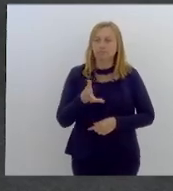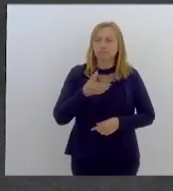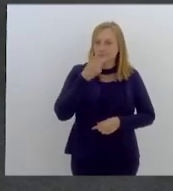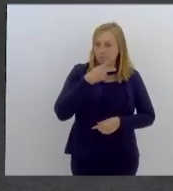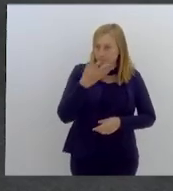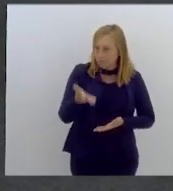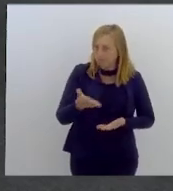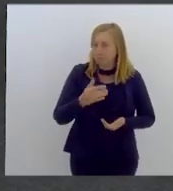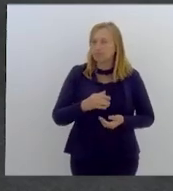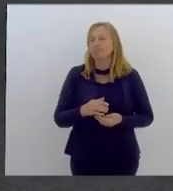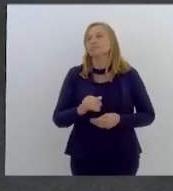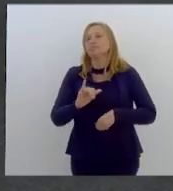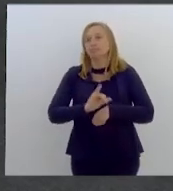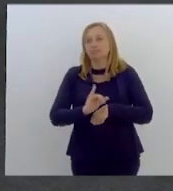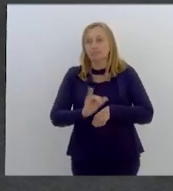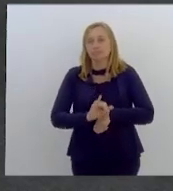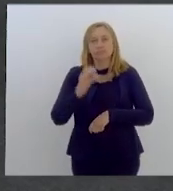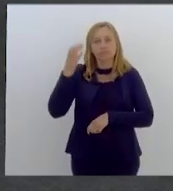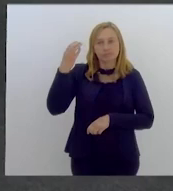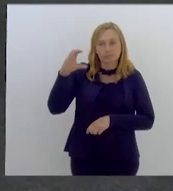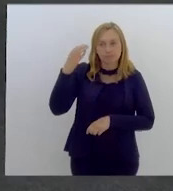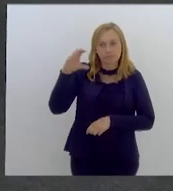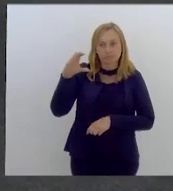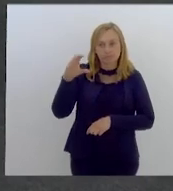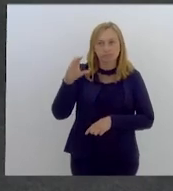aqui. A capital, Niterói,